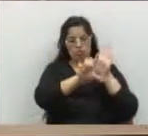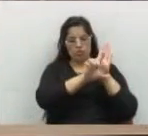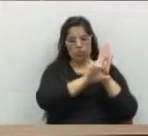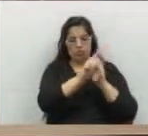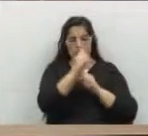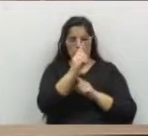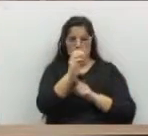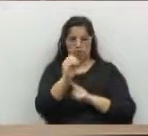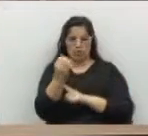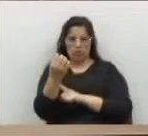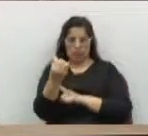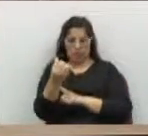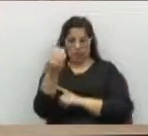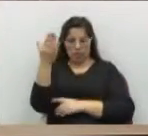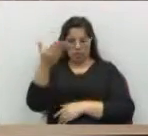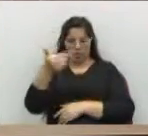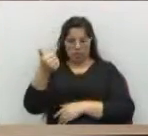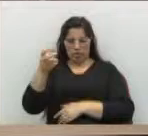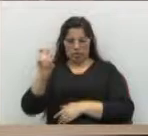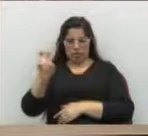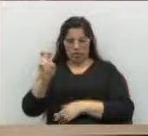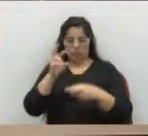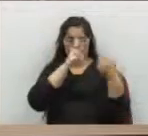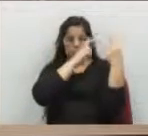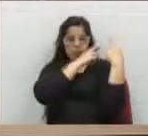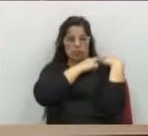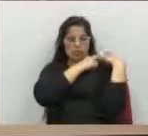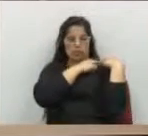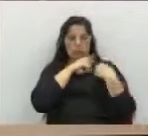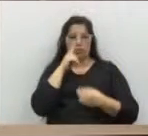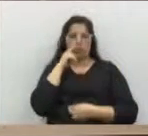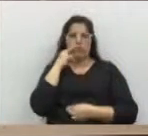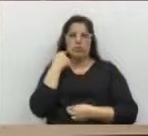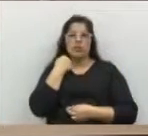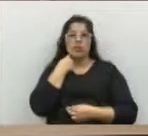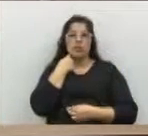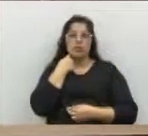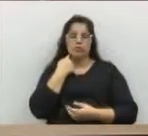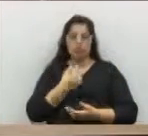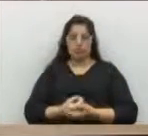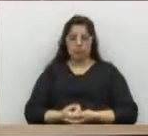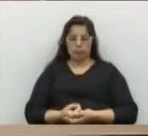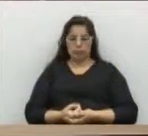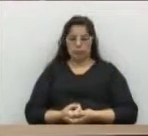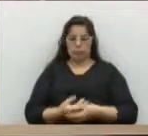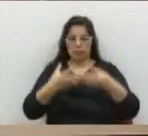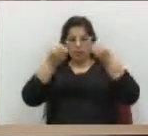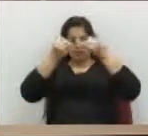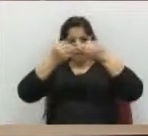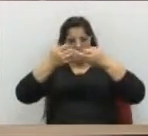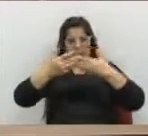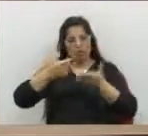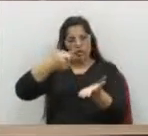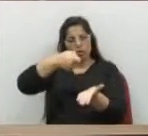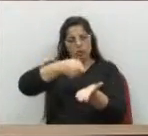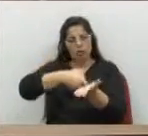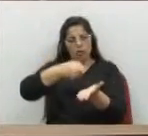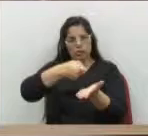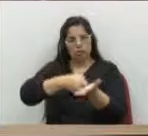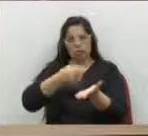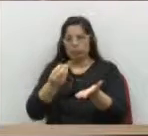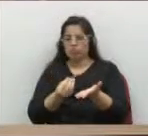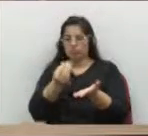106/2015. Autor, vereador Nilton Santos. Dispõe sobre a obrigatoriedade de fornecimento de